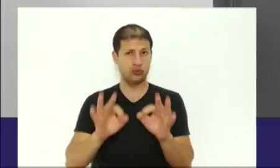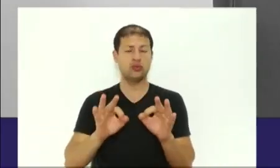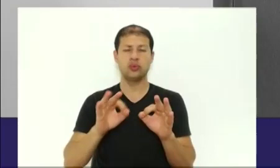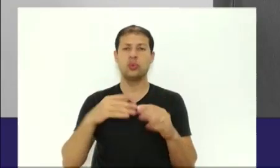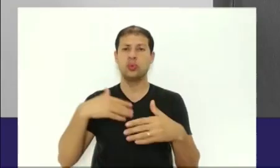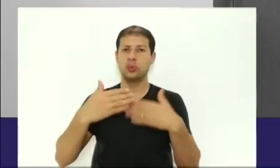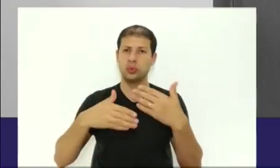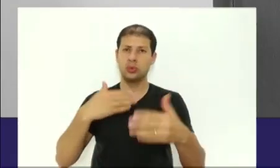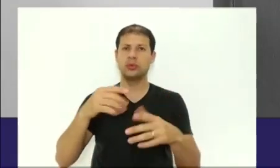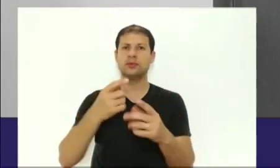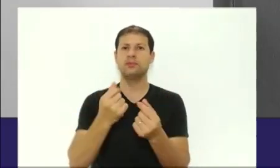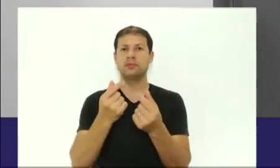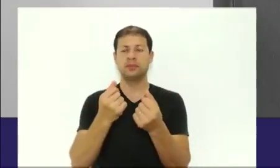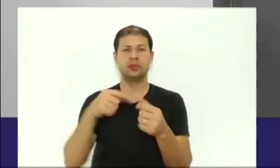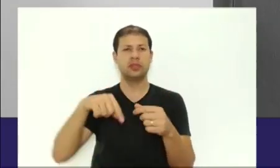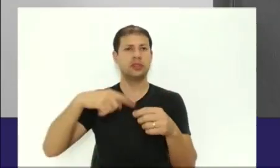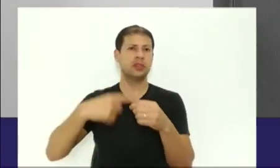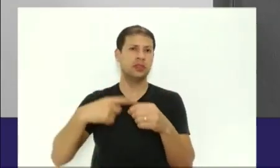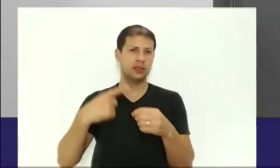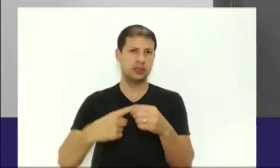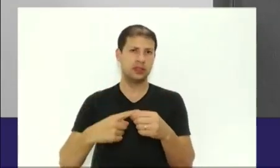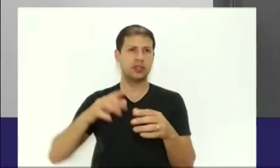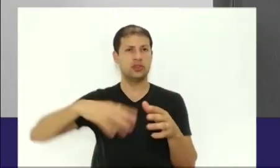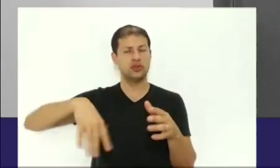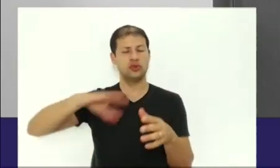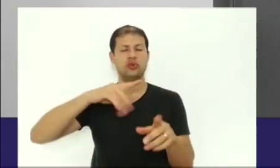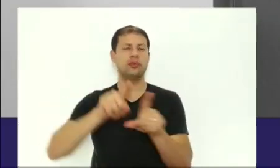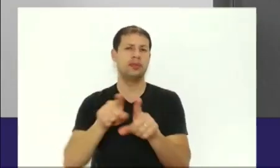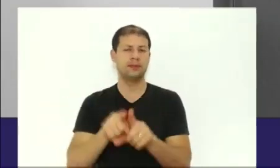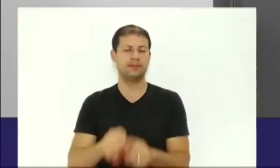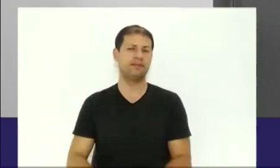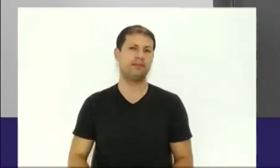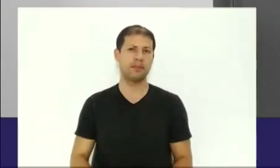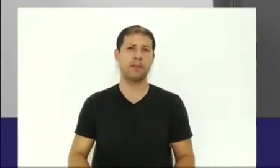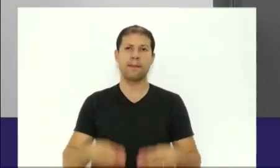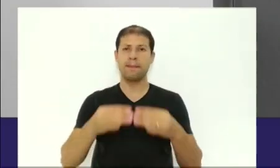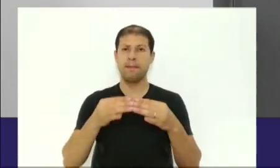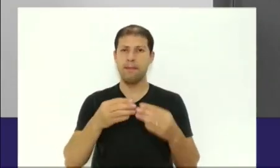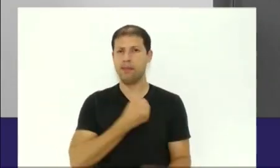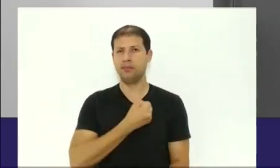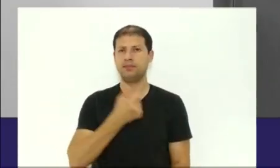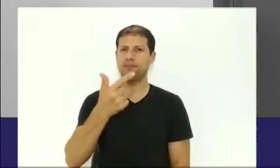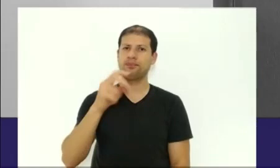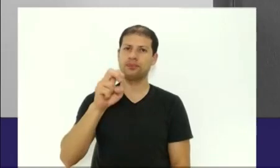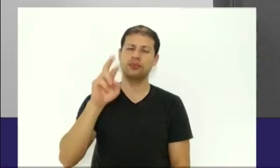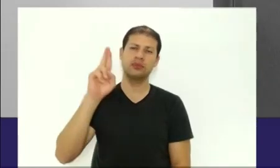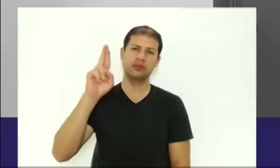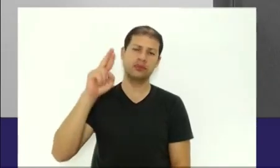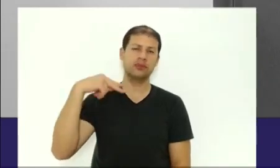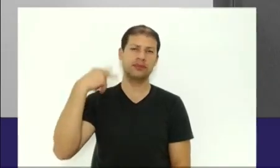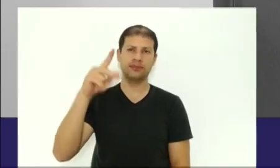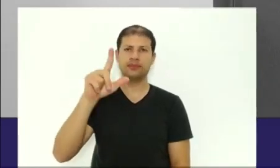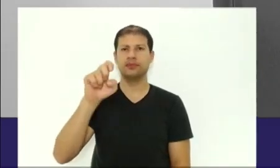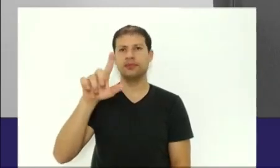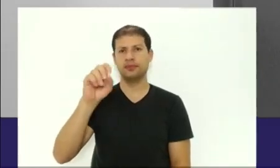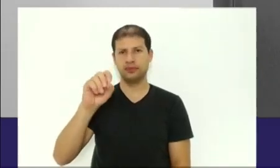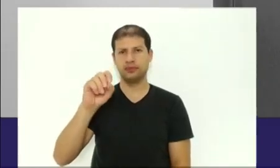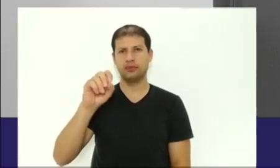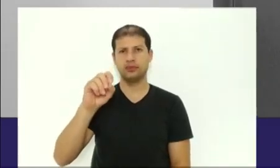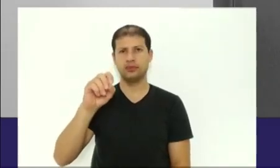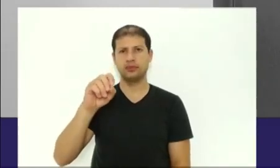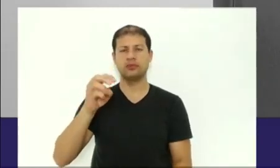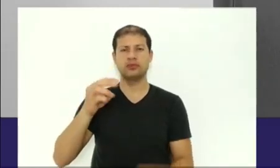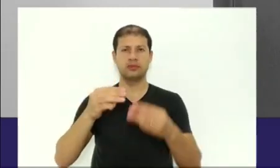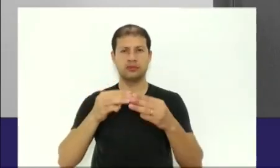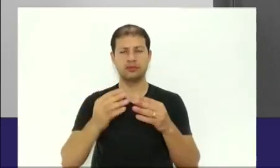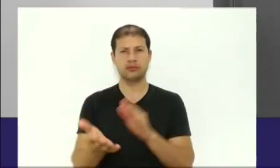desenvolvimento econômico de nossa cidade e região. E moção número 25, de autoria do vereador Lelo Pagani. Moção de